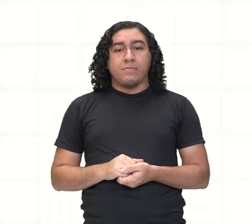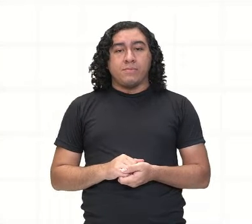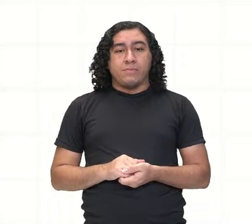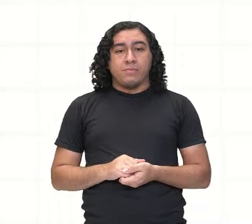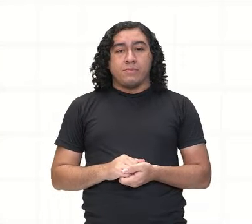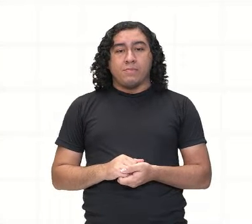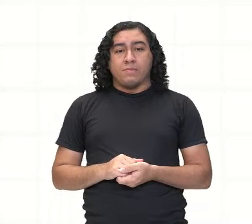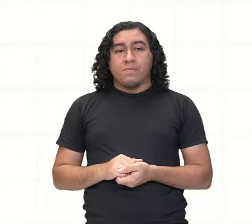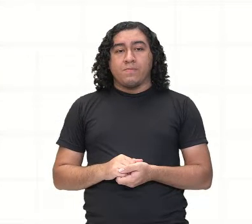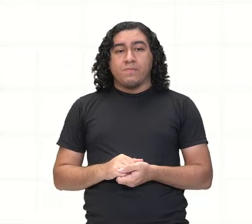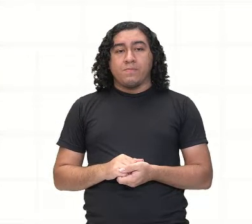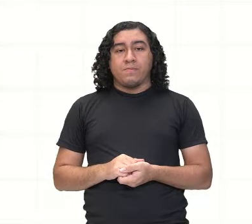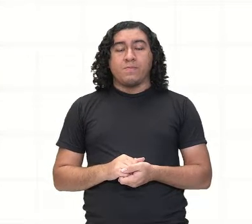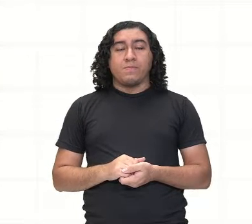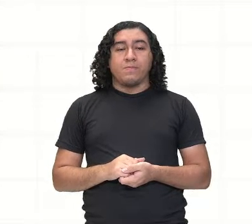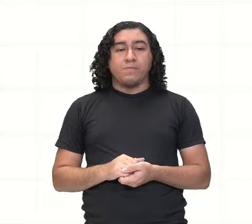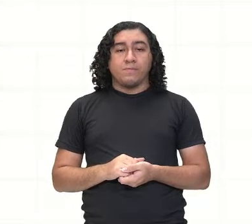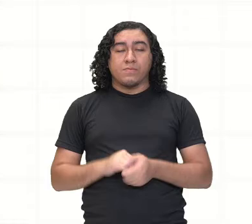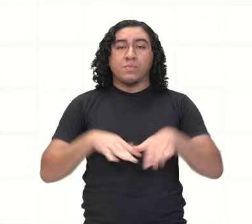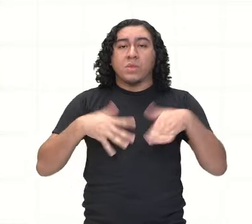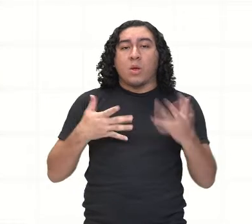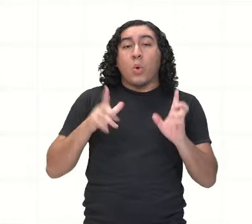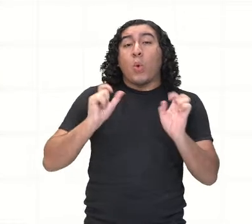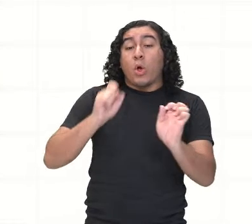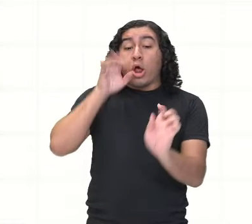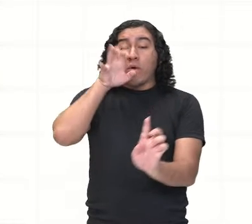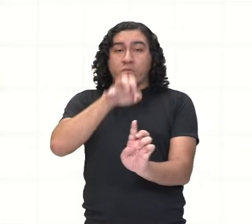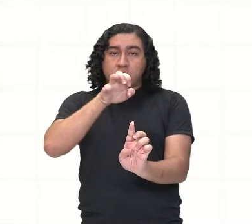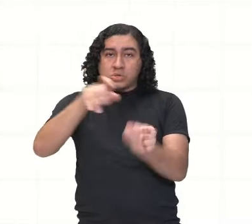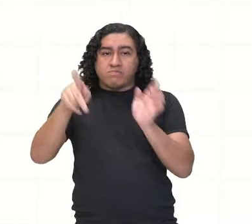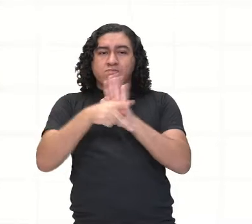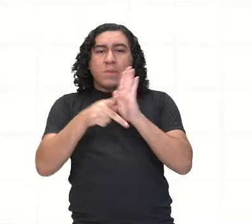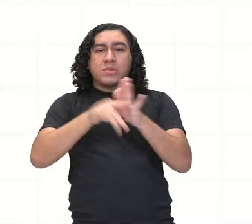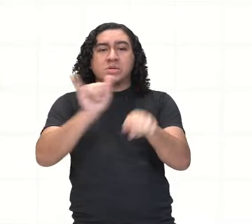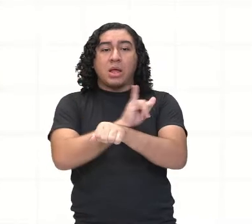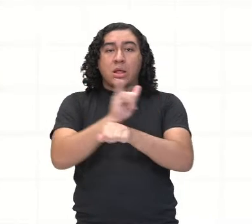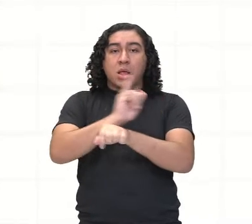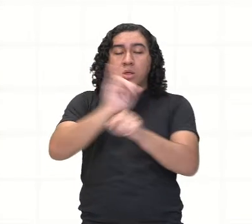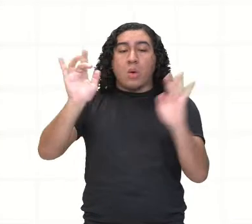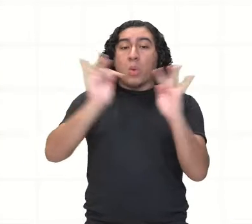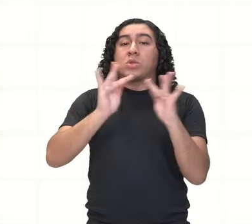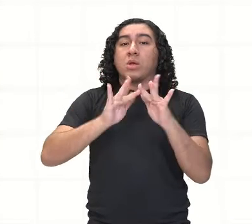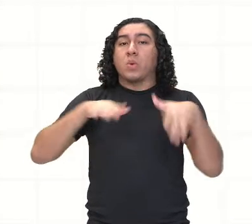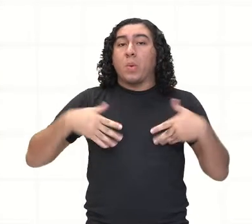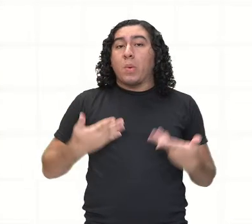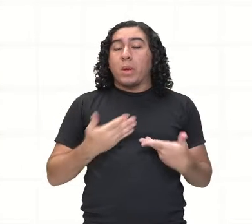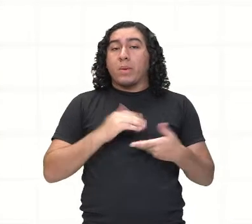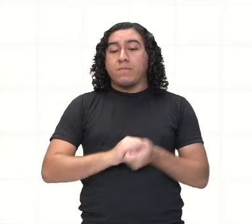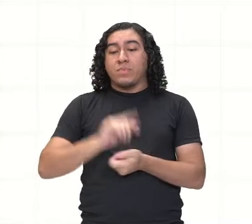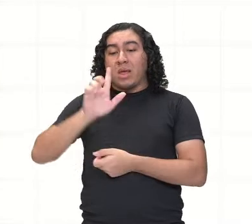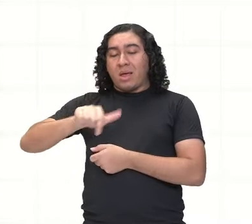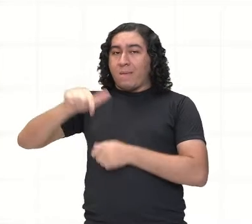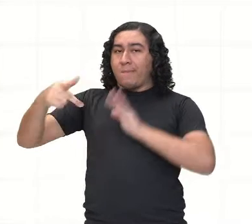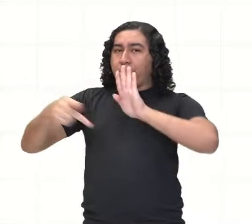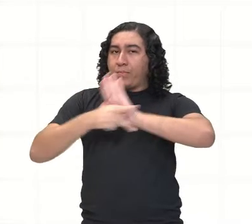influenciou significativamente a dinâmica desses encontros foi justamente a questão